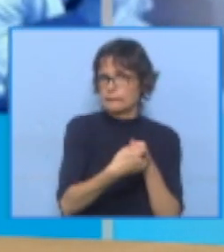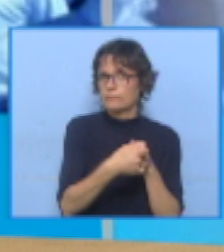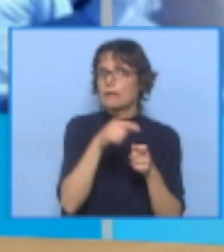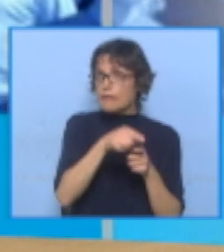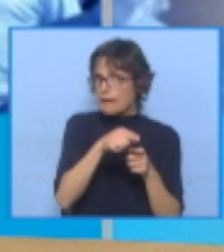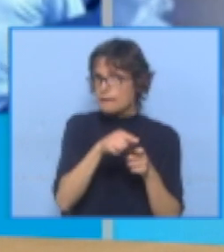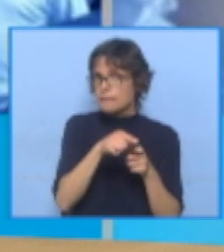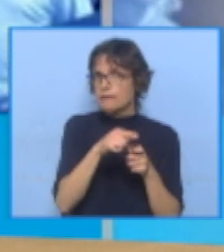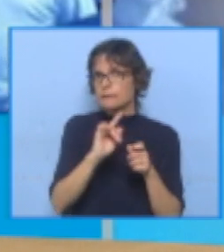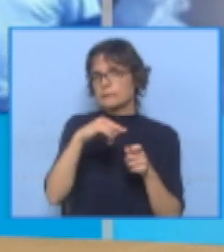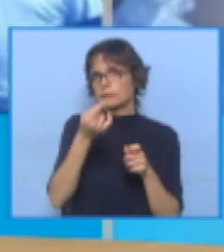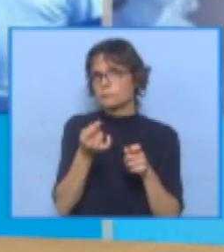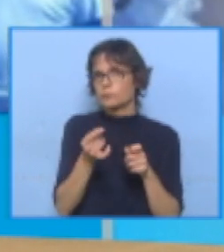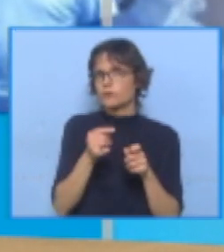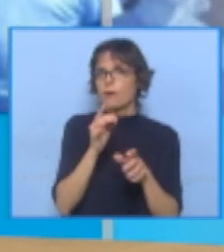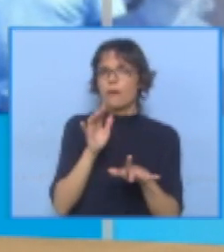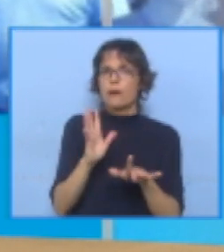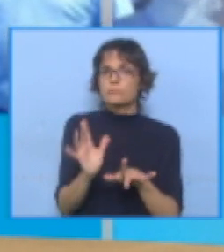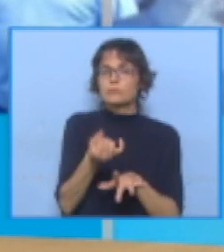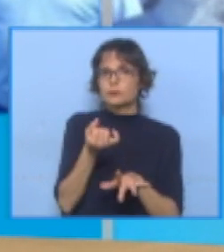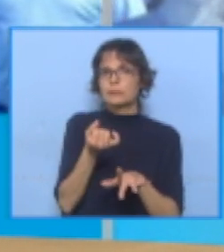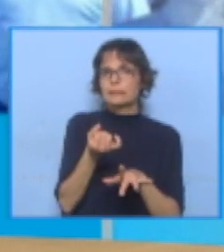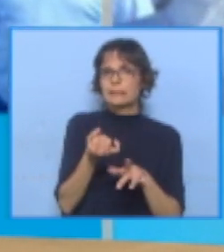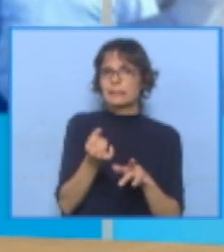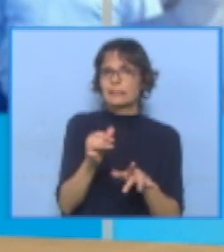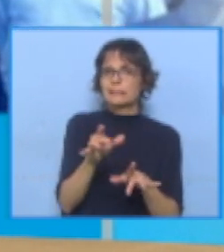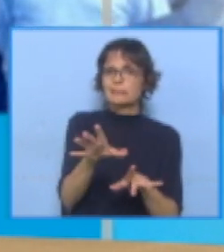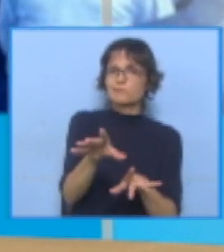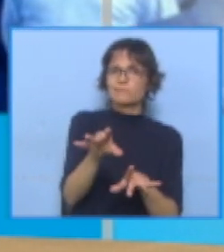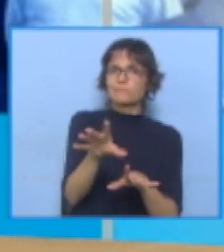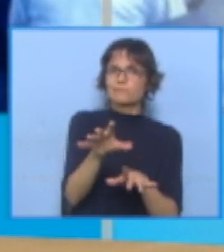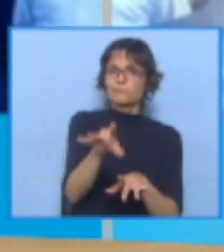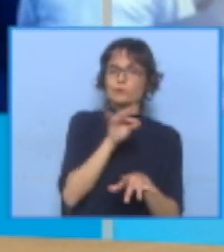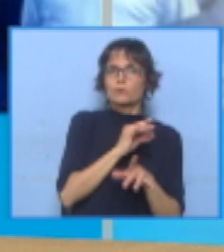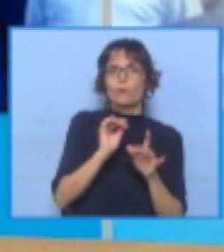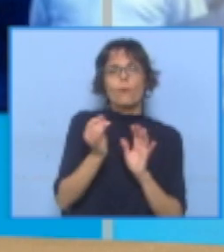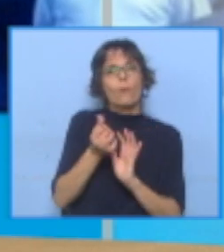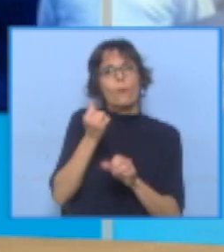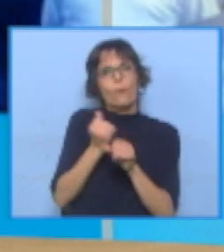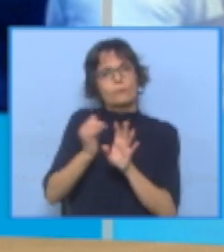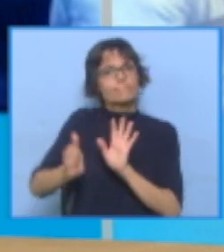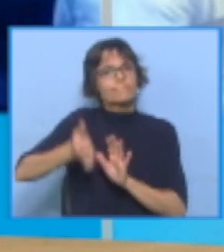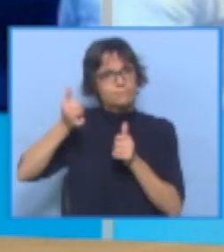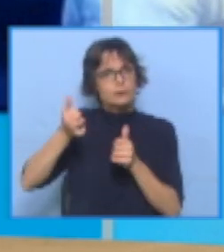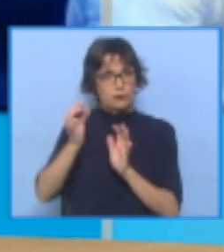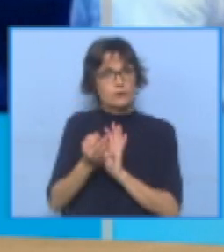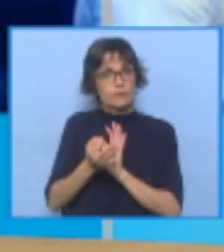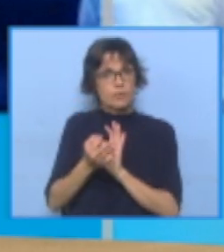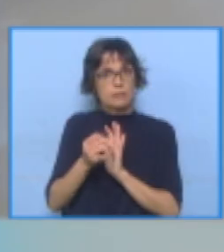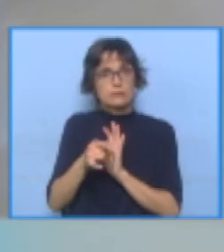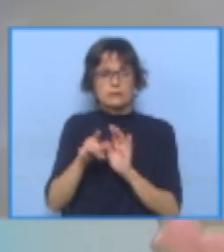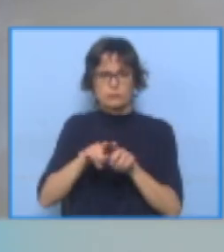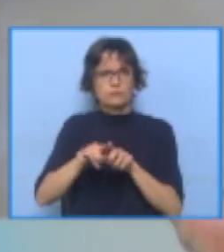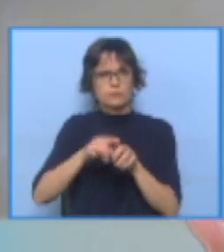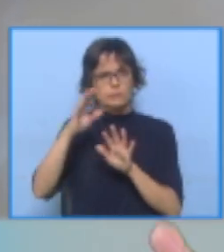melhores trabalhadores. E, portanto, aquilo que nos pode parecer uma política para o futuro, também se aplica a alguns